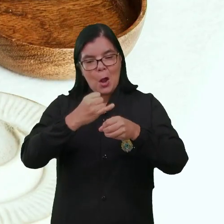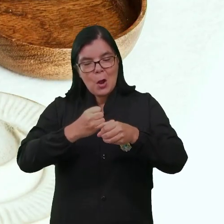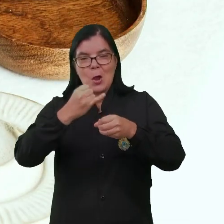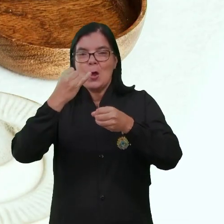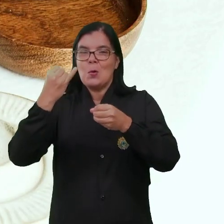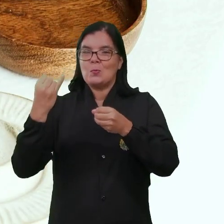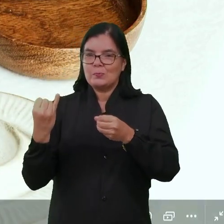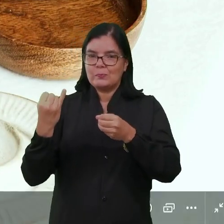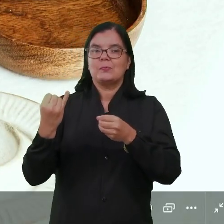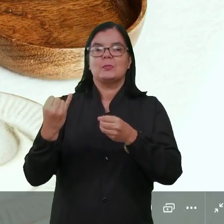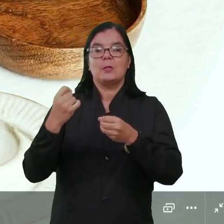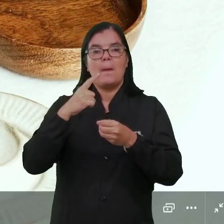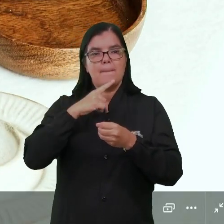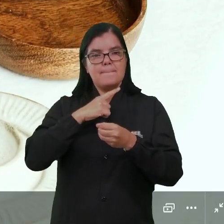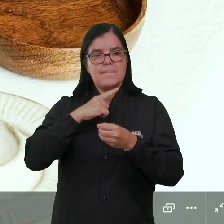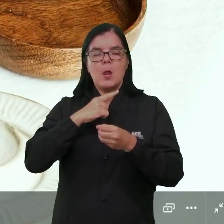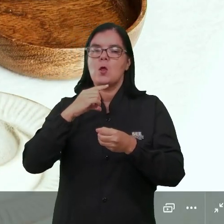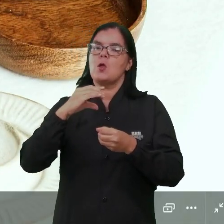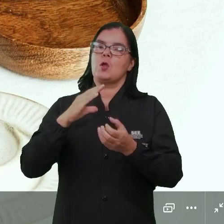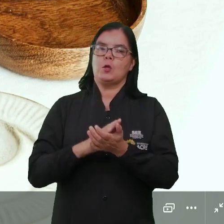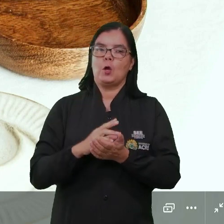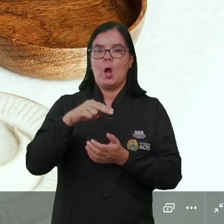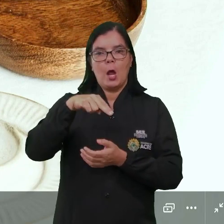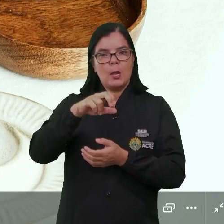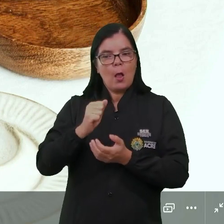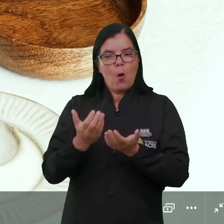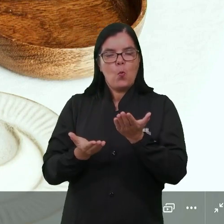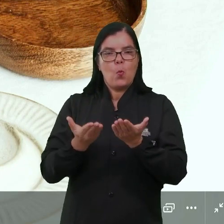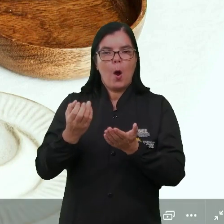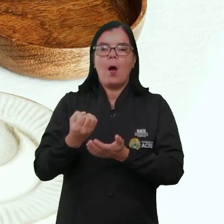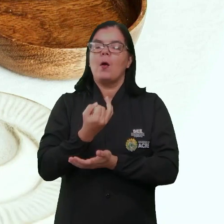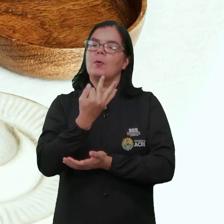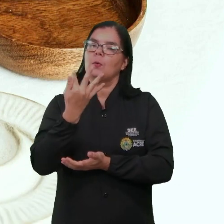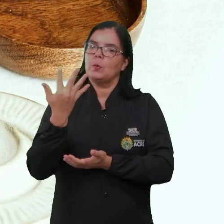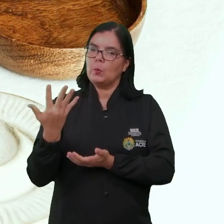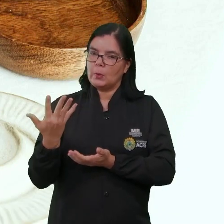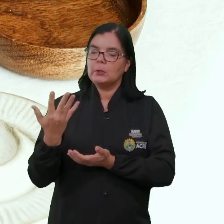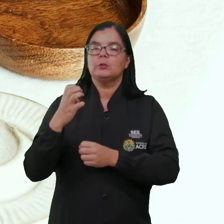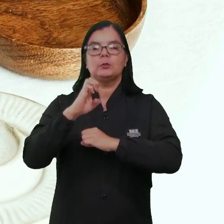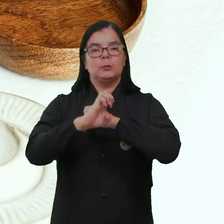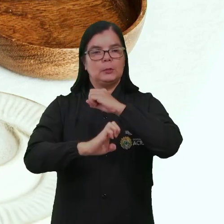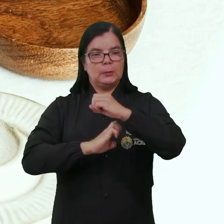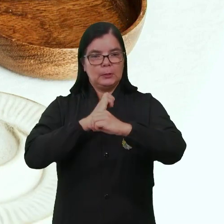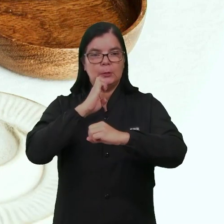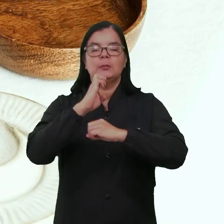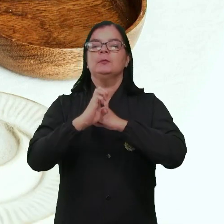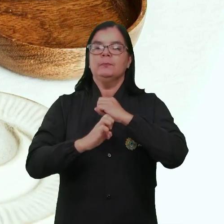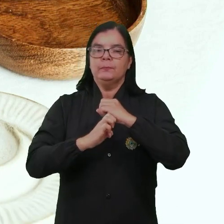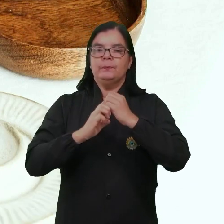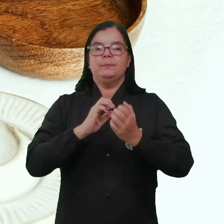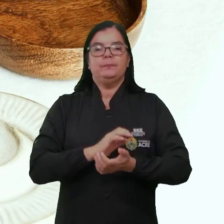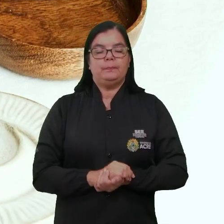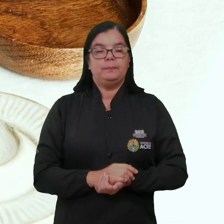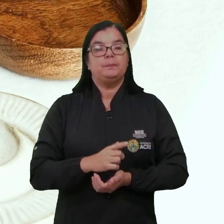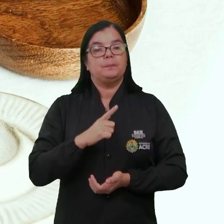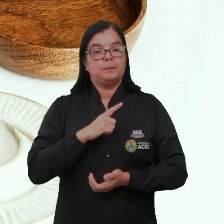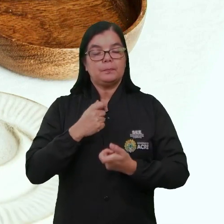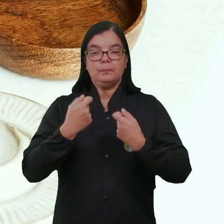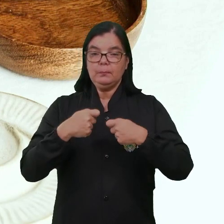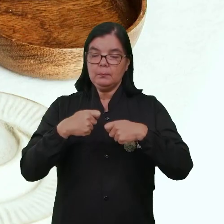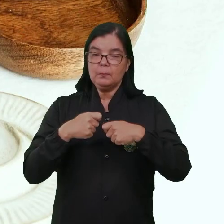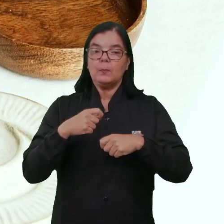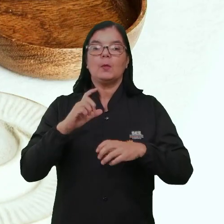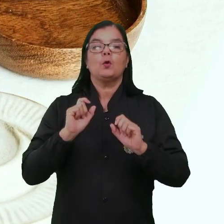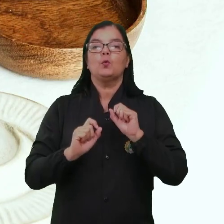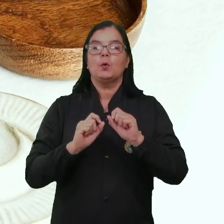para que esse sódio ele fique estável com a quantidade de elétrons na sua camada de valência, para que ele fique estável,